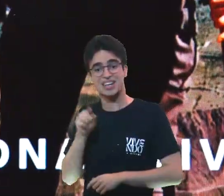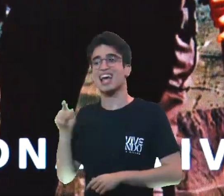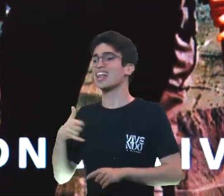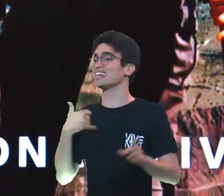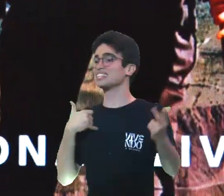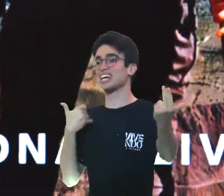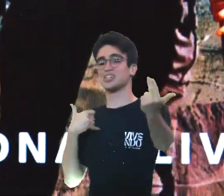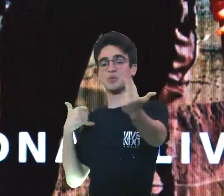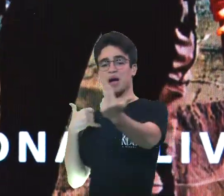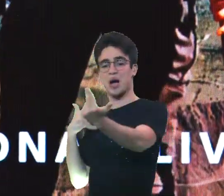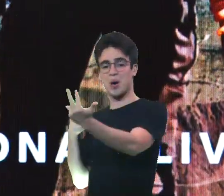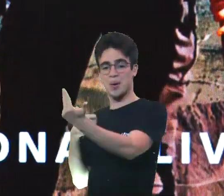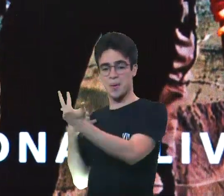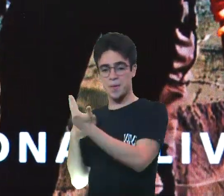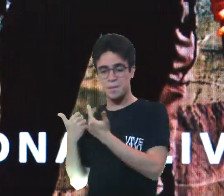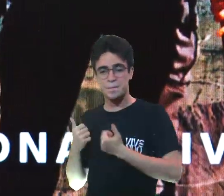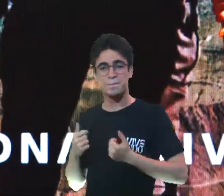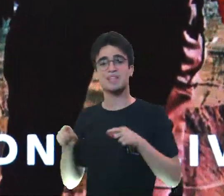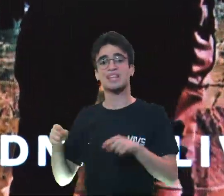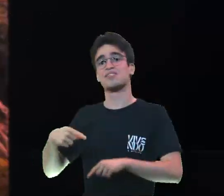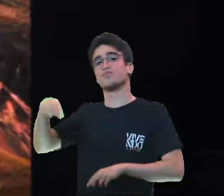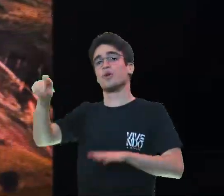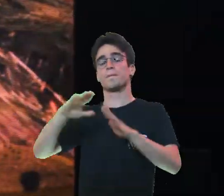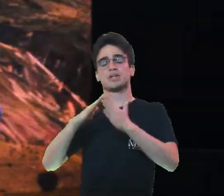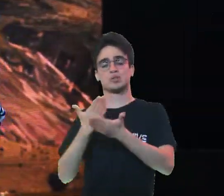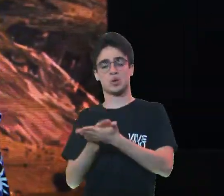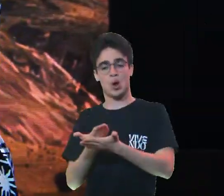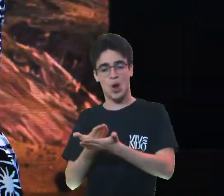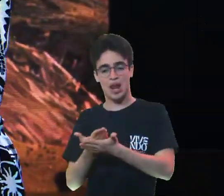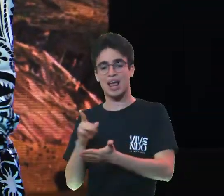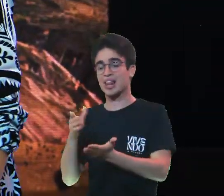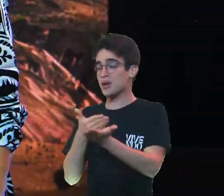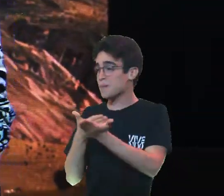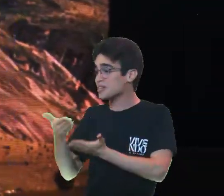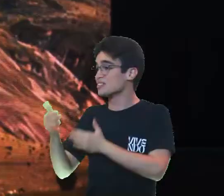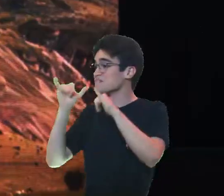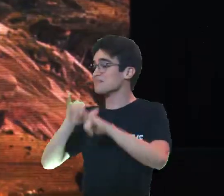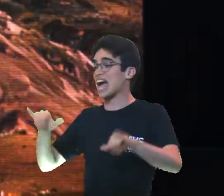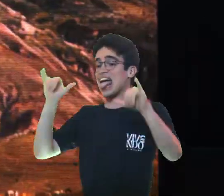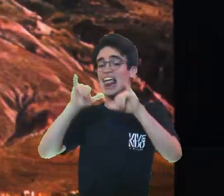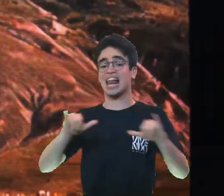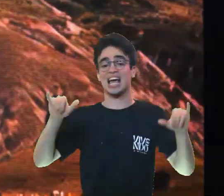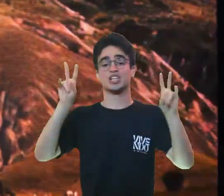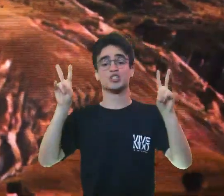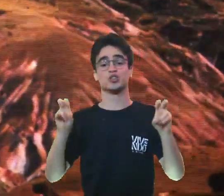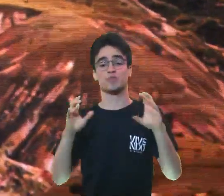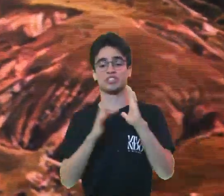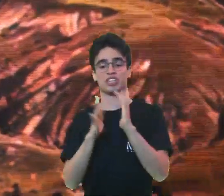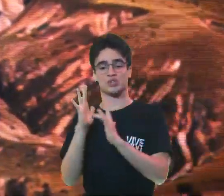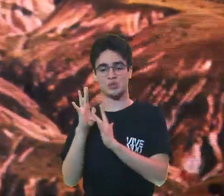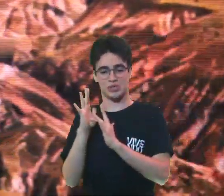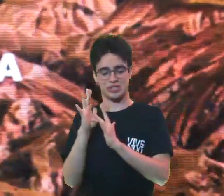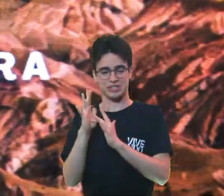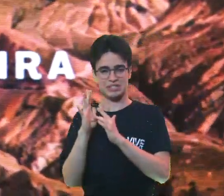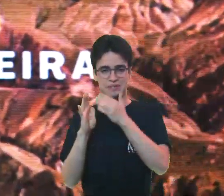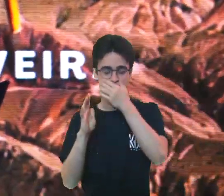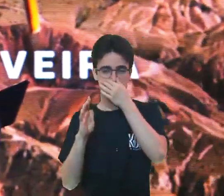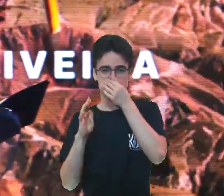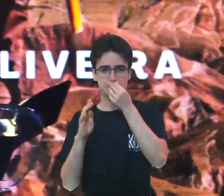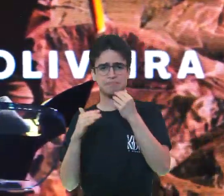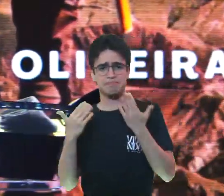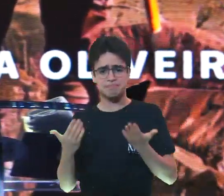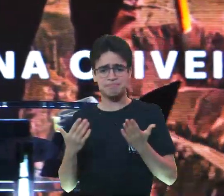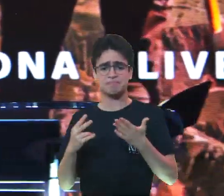esse menino, com a idade de muitos aqui, foi para a escola, e começou a falar de Jesus na escola. E